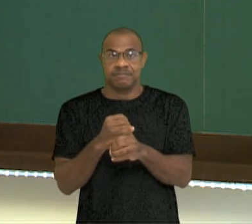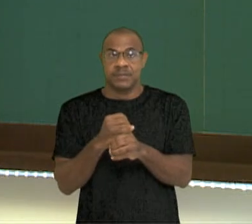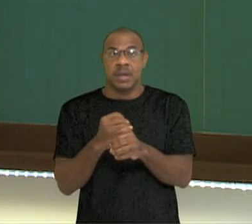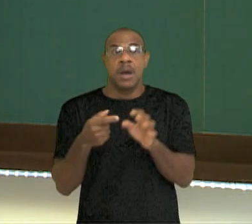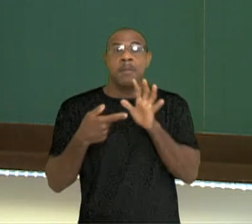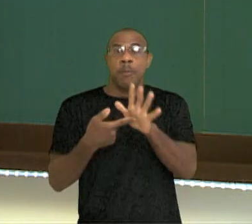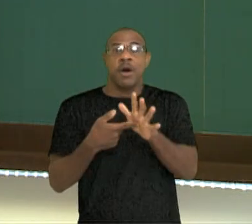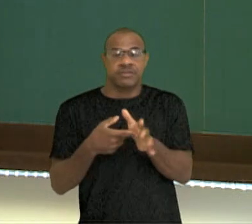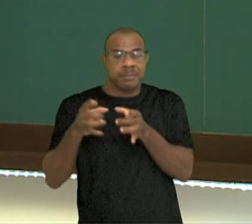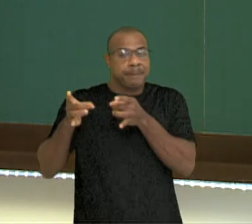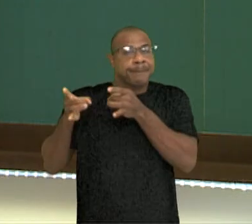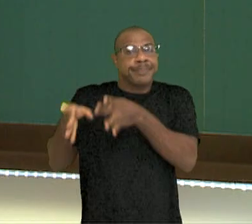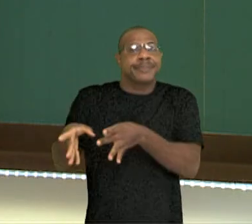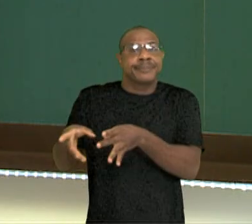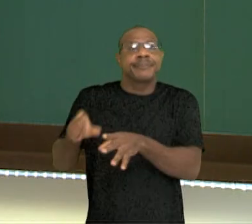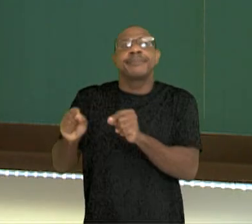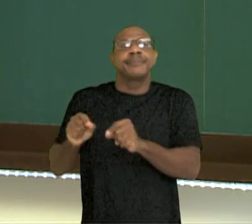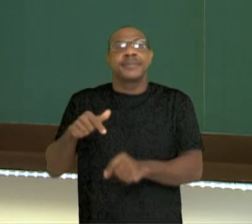71,3%.